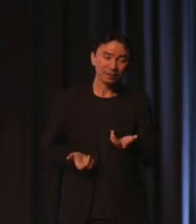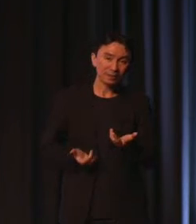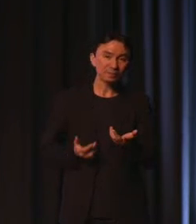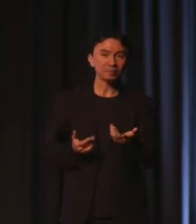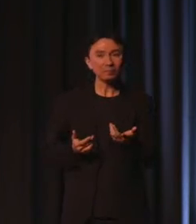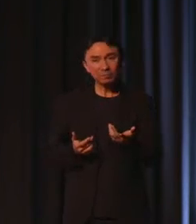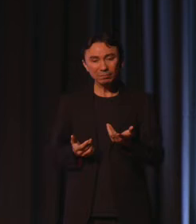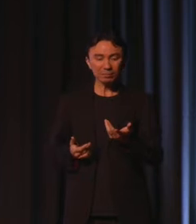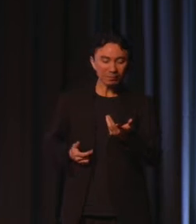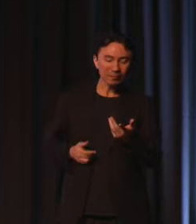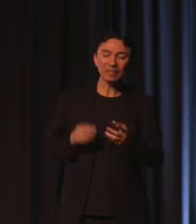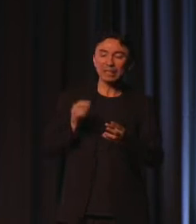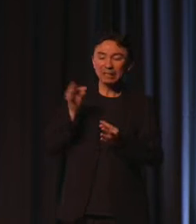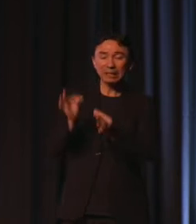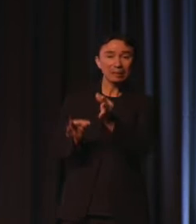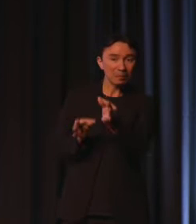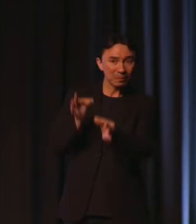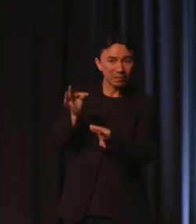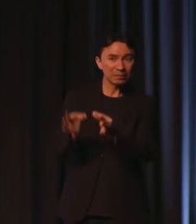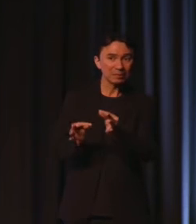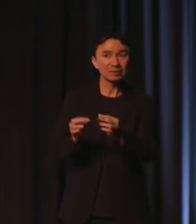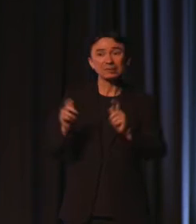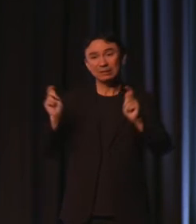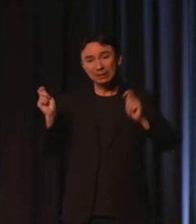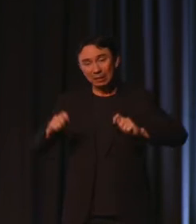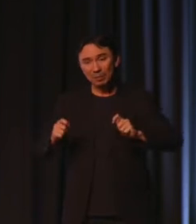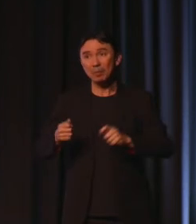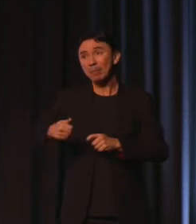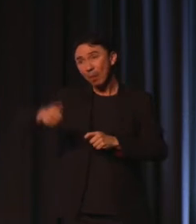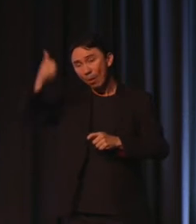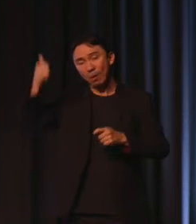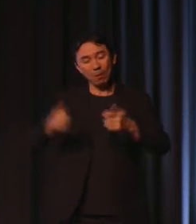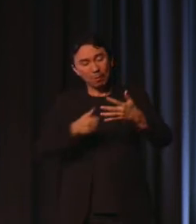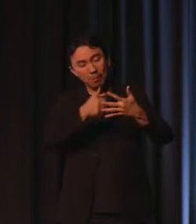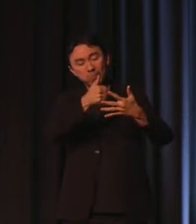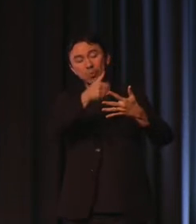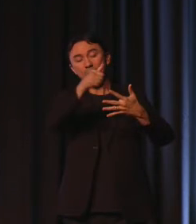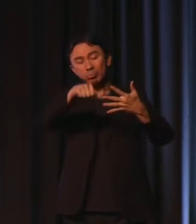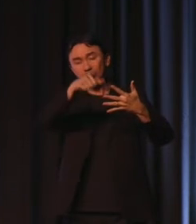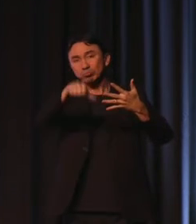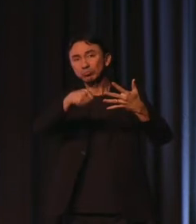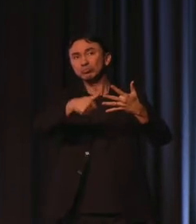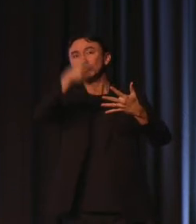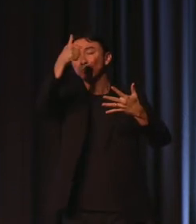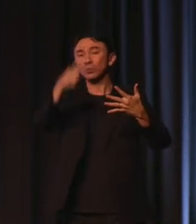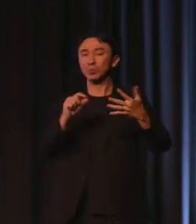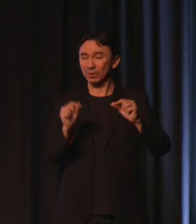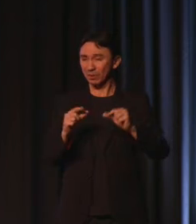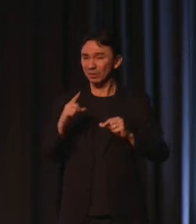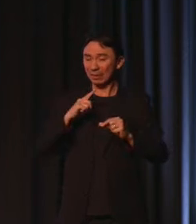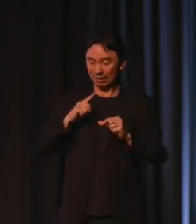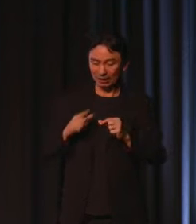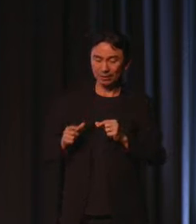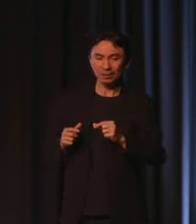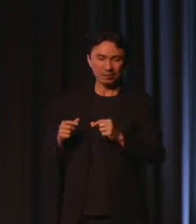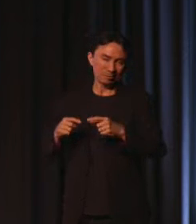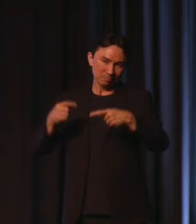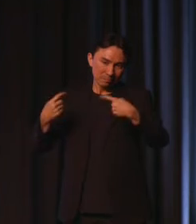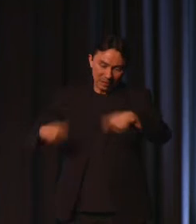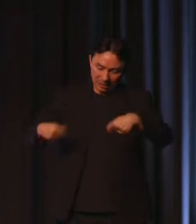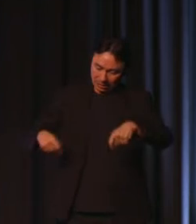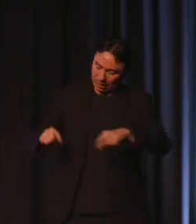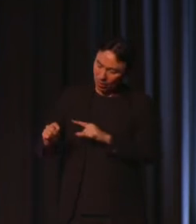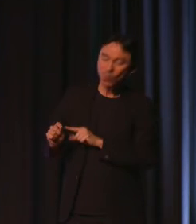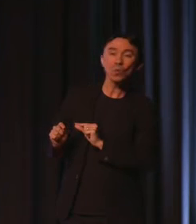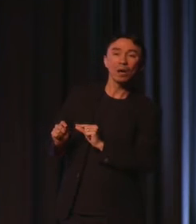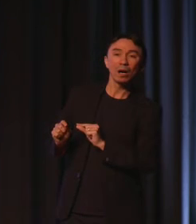ser melhorados, né? E aí, é claro, como a gente olhar ranking de necessidades, elas aparecem aqui como aspectos de